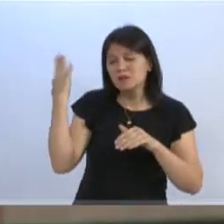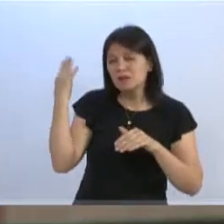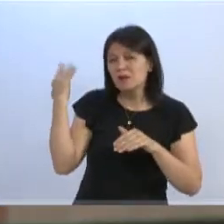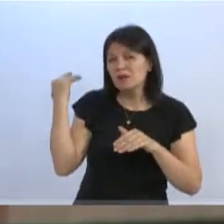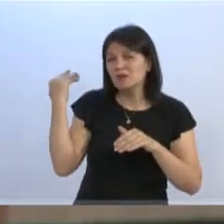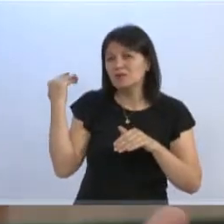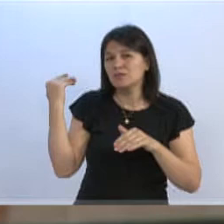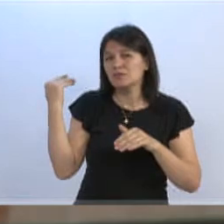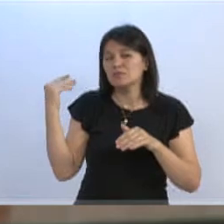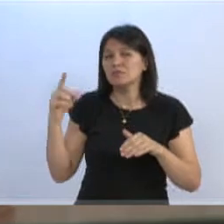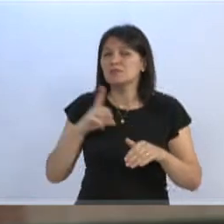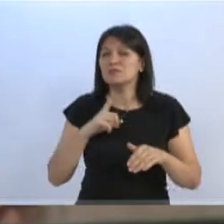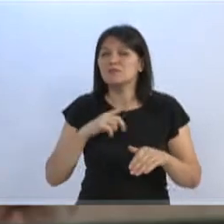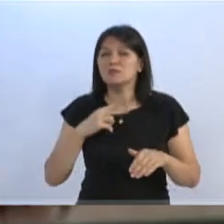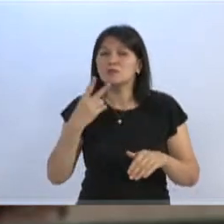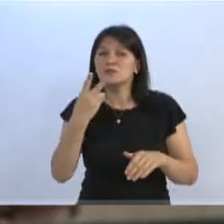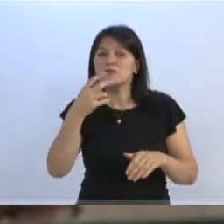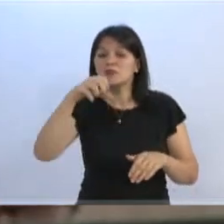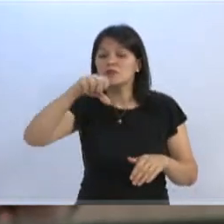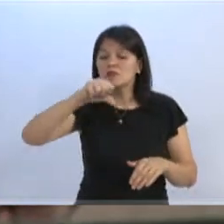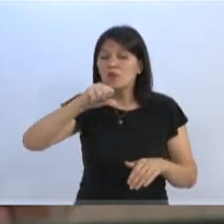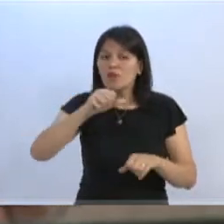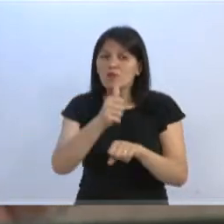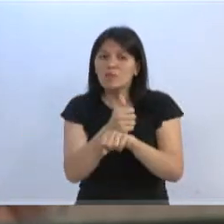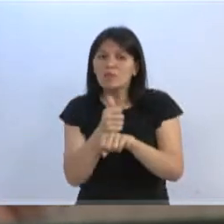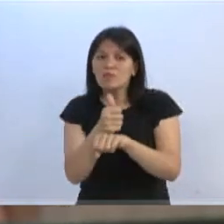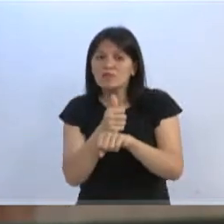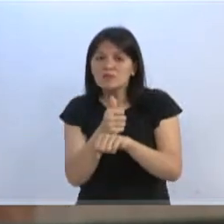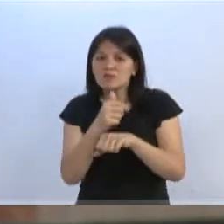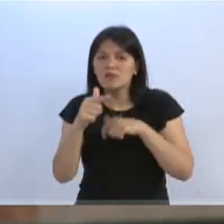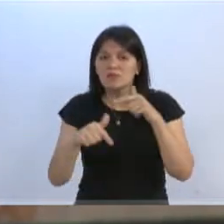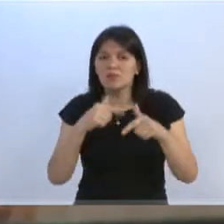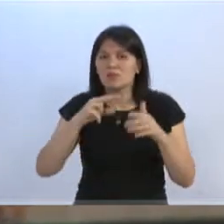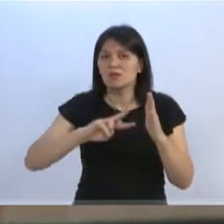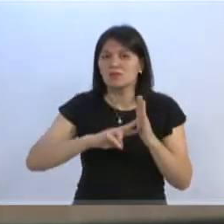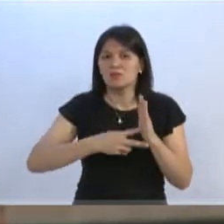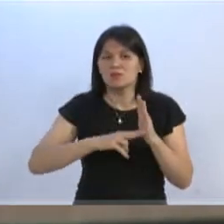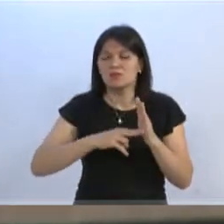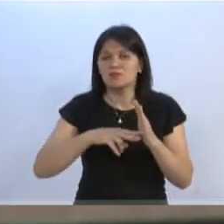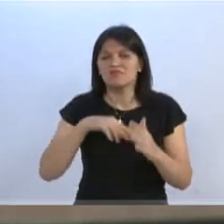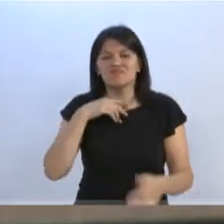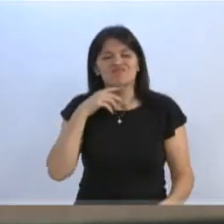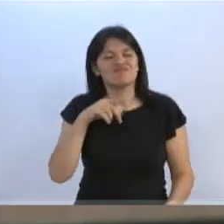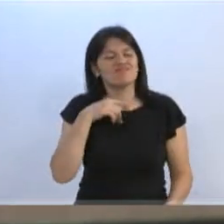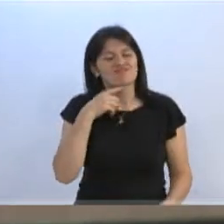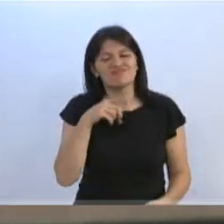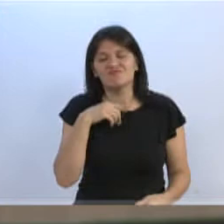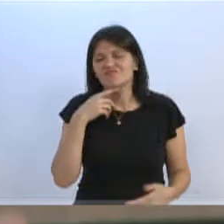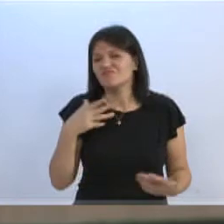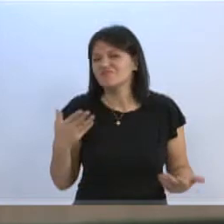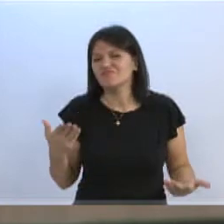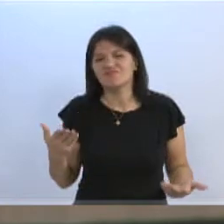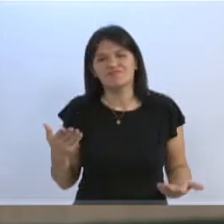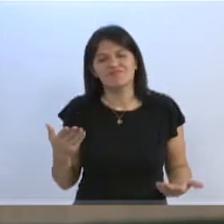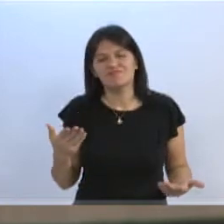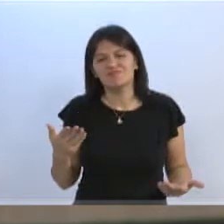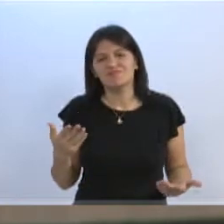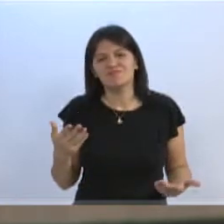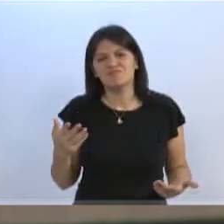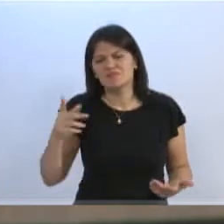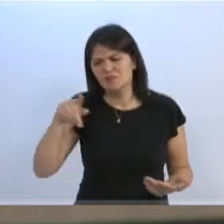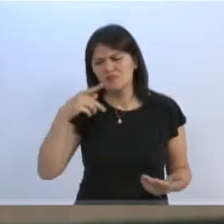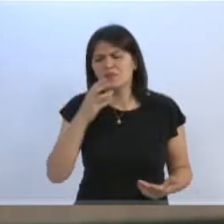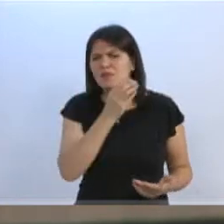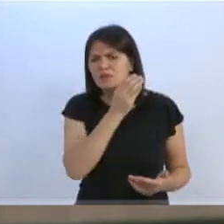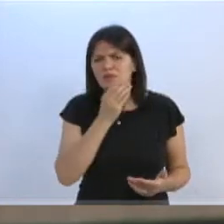onde nós já chegamos a ter 29 colaboradores no PROCON. E de nada adianta, aí Vossa Excelência tem todo o direito seu de